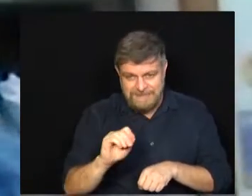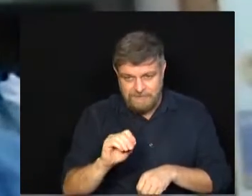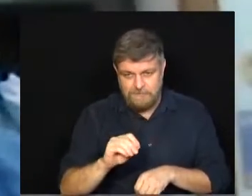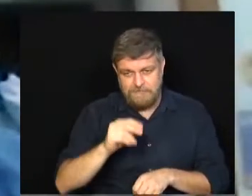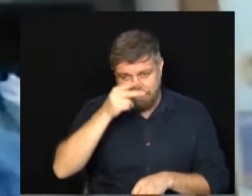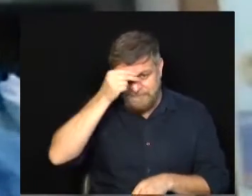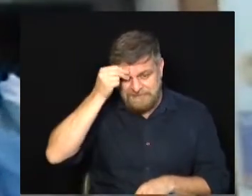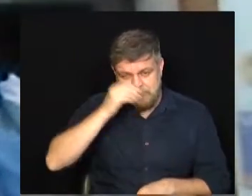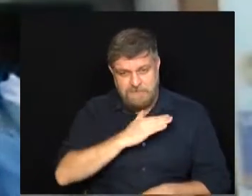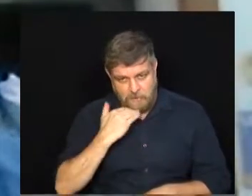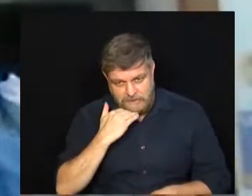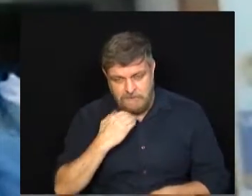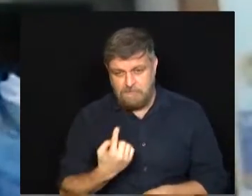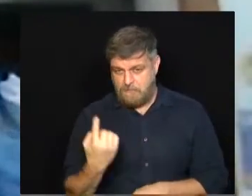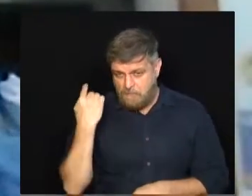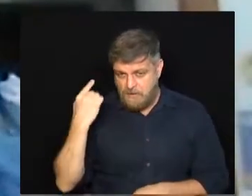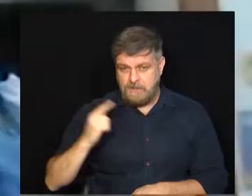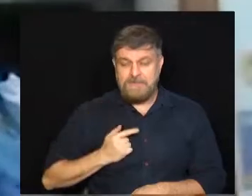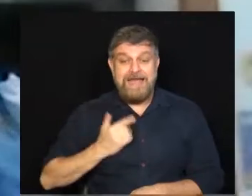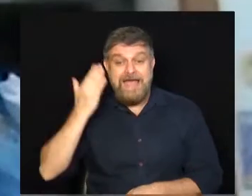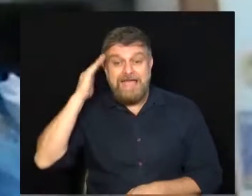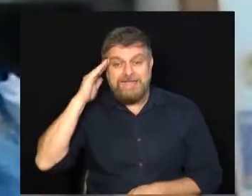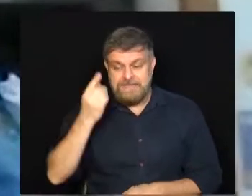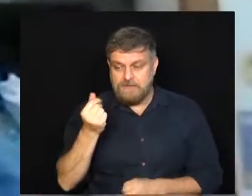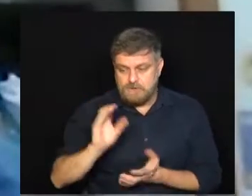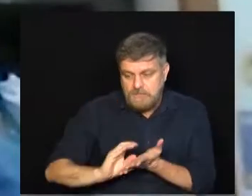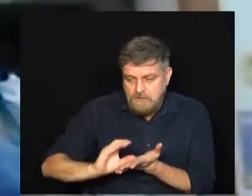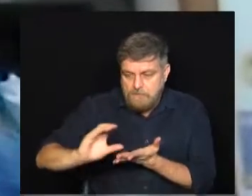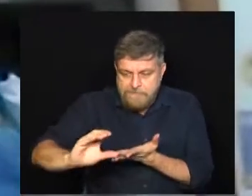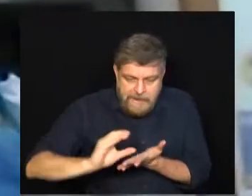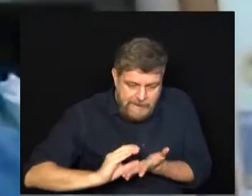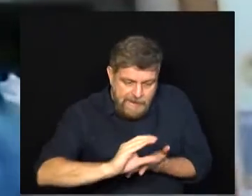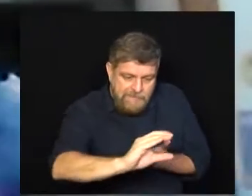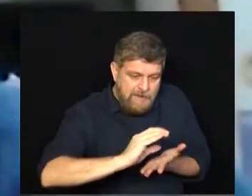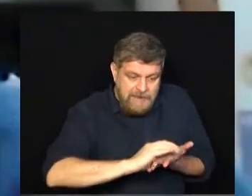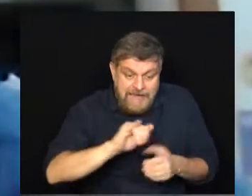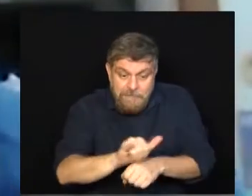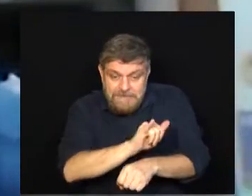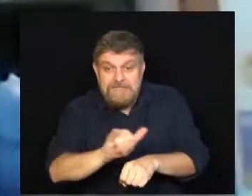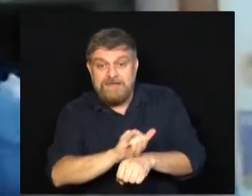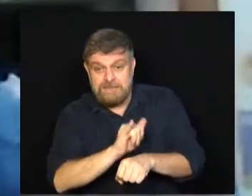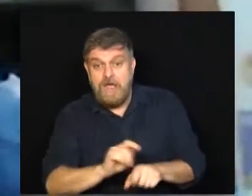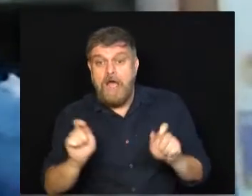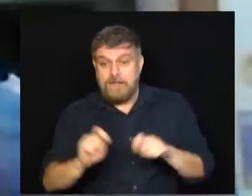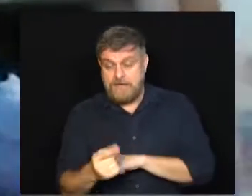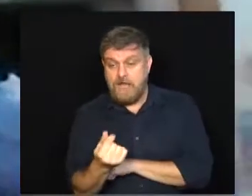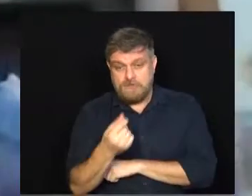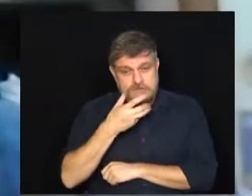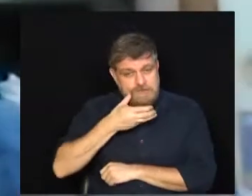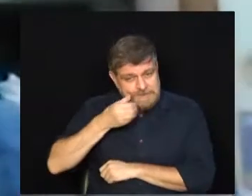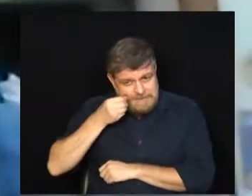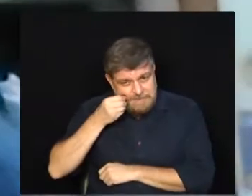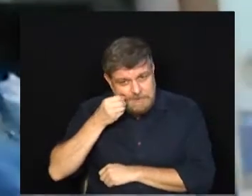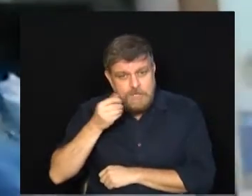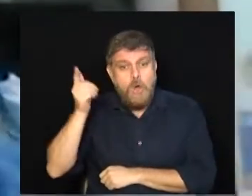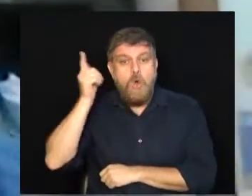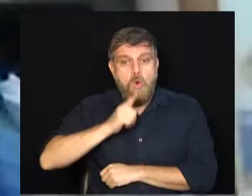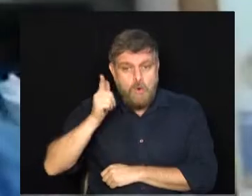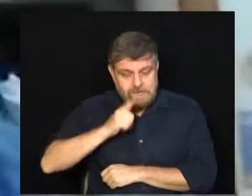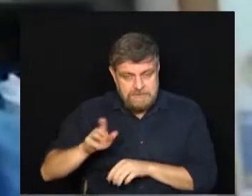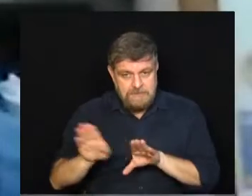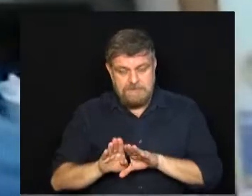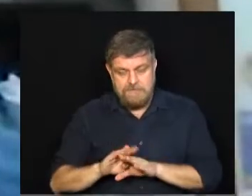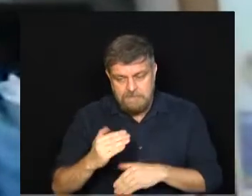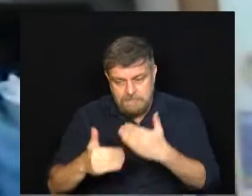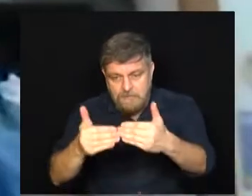social LGBT entendeu que o orçamento participativo era uma possibilidade, foi para dentro do orçamento, né, conquistou espaços. E